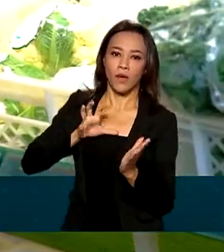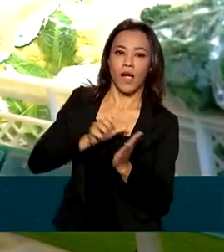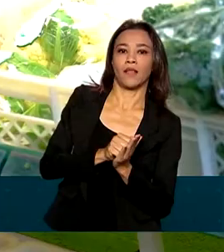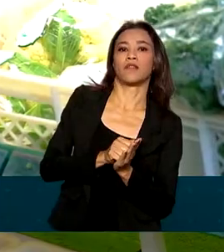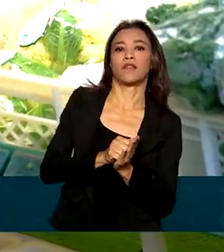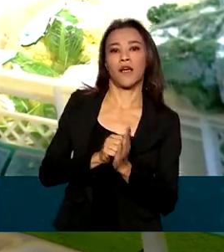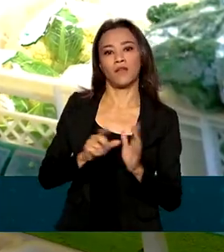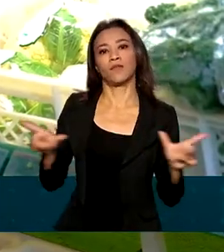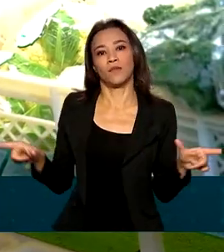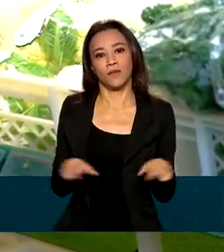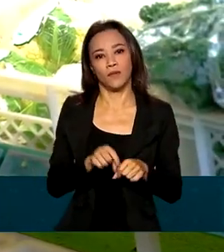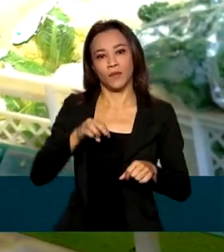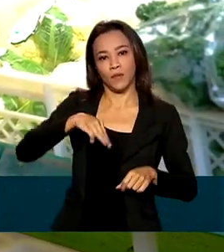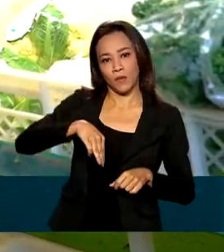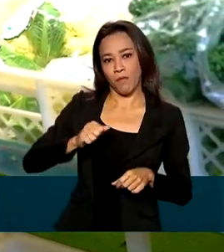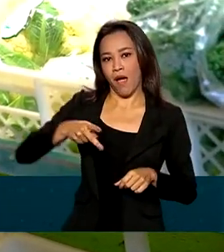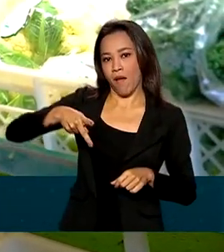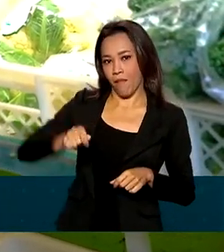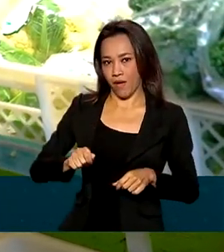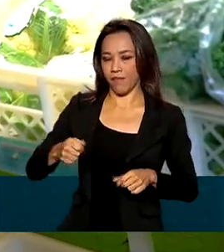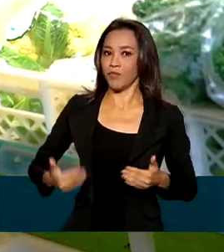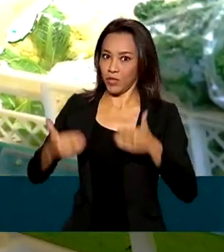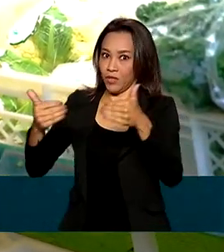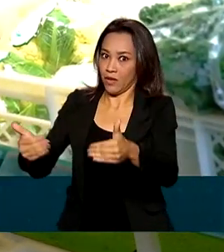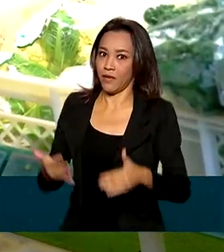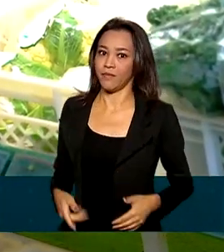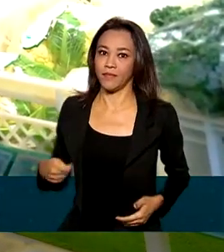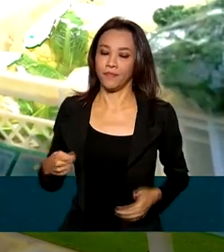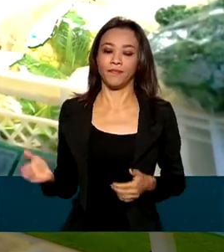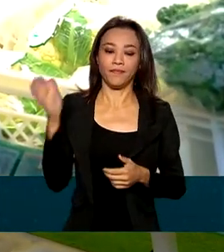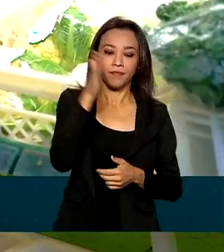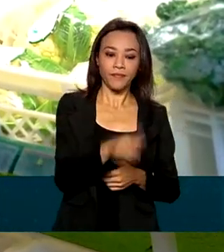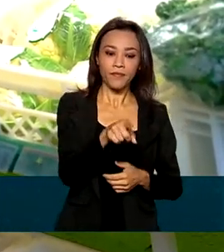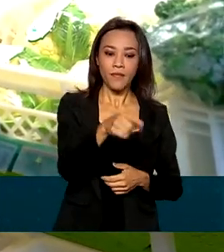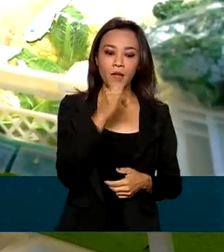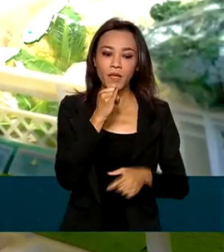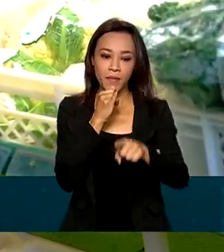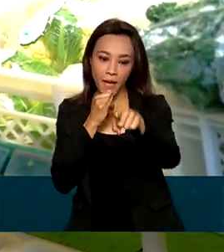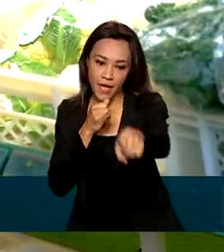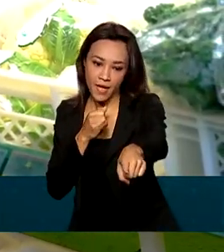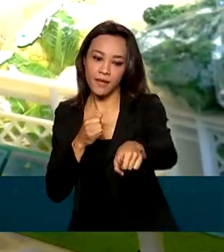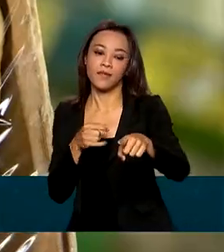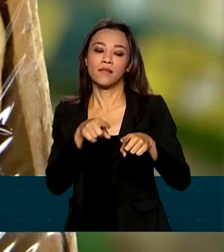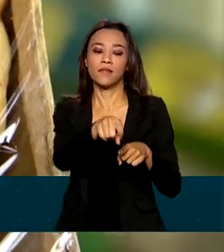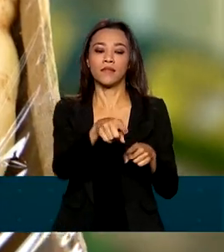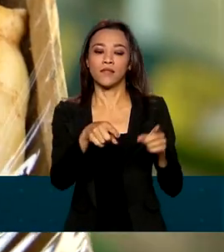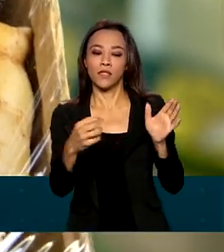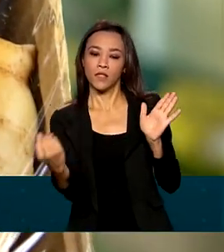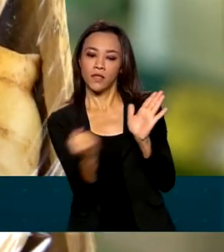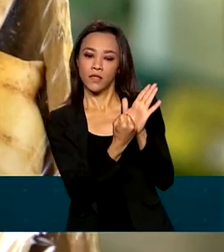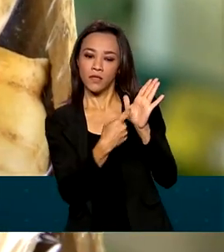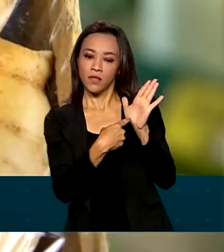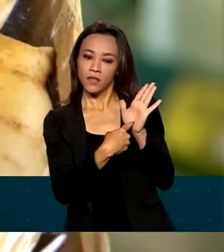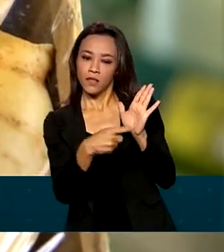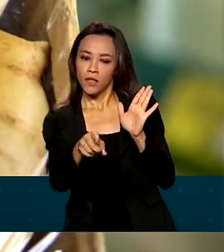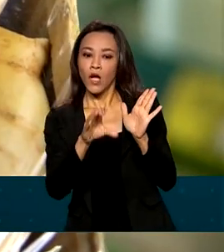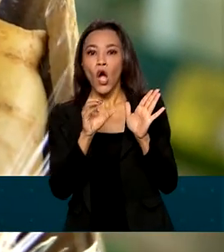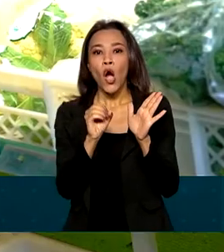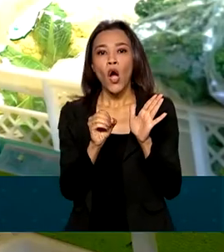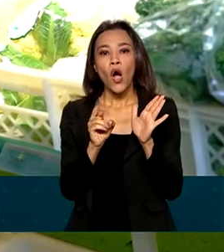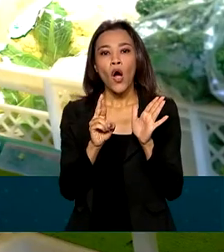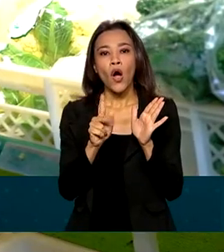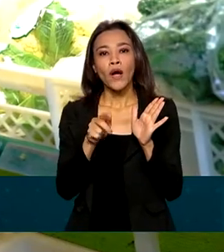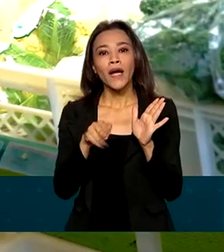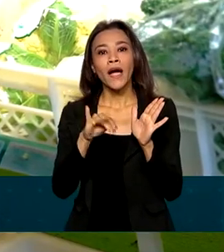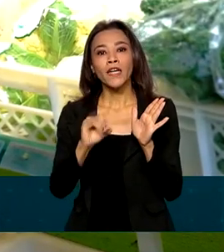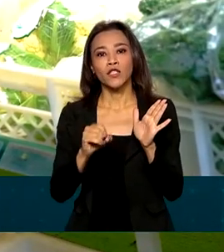MAPA. Nos mercados, a gente encontra produtos orgânicos processados como este aqui. O selo orgânico é a garantia de que